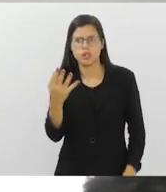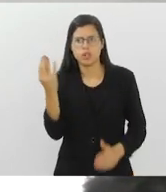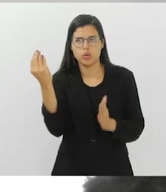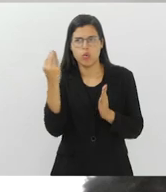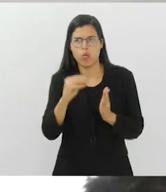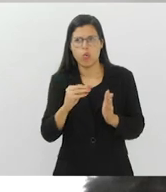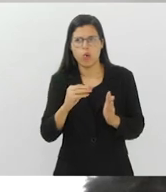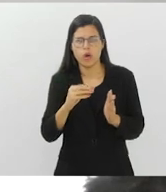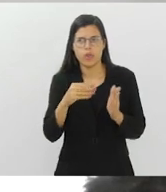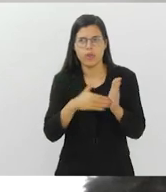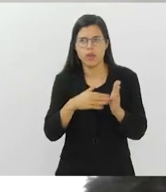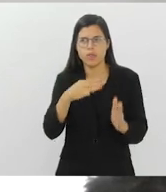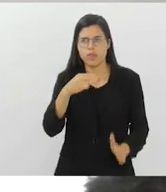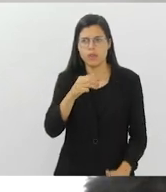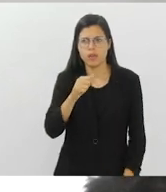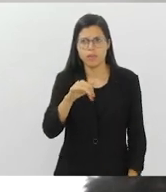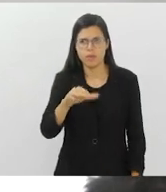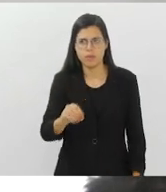até maio de